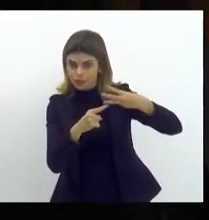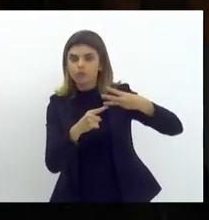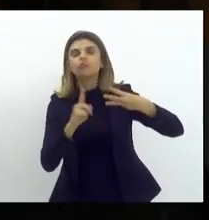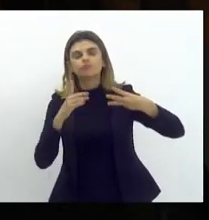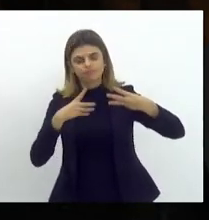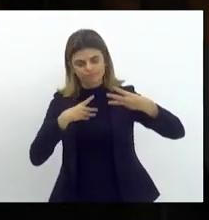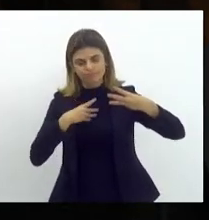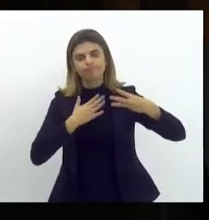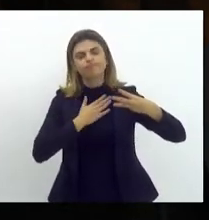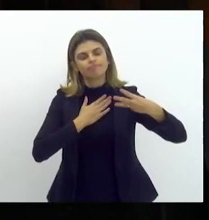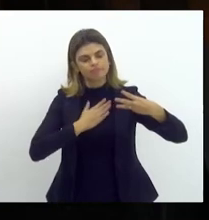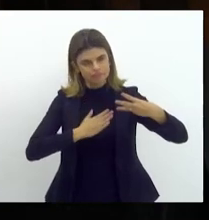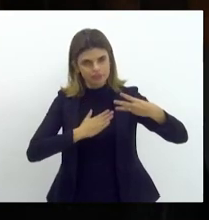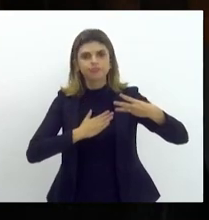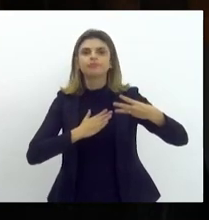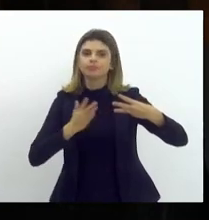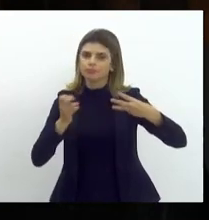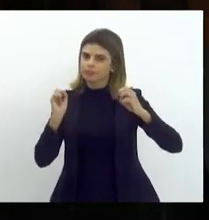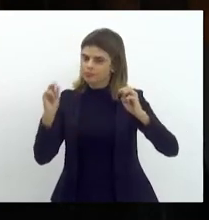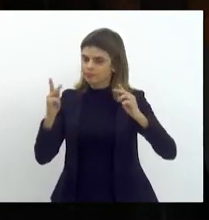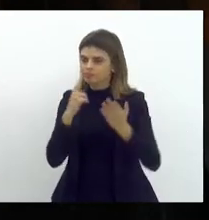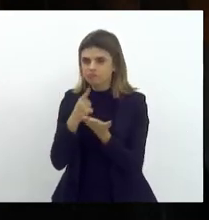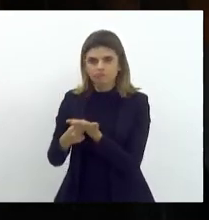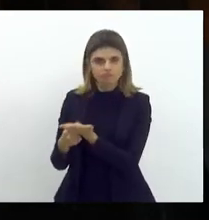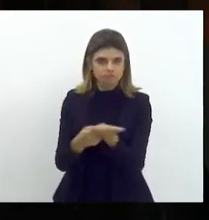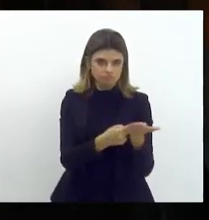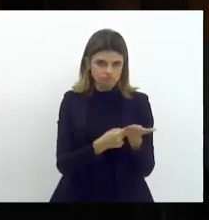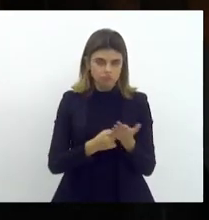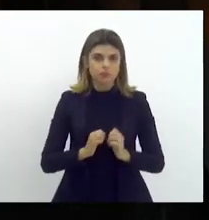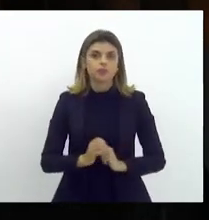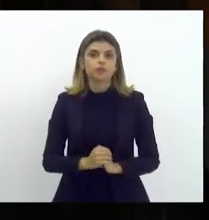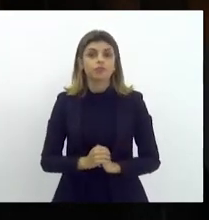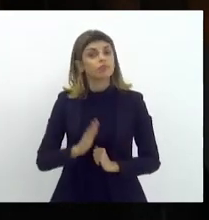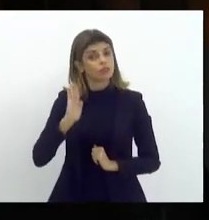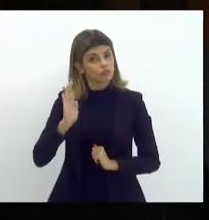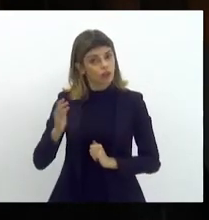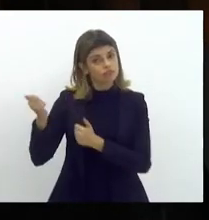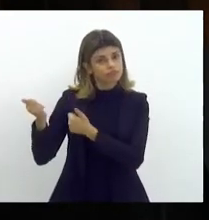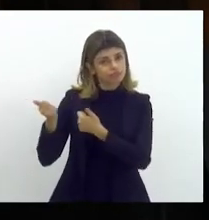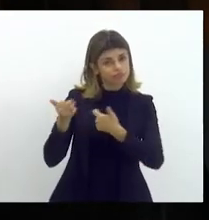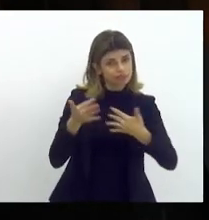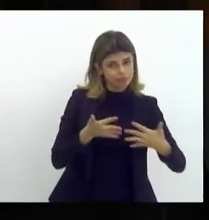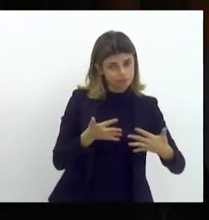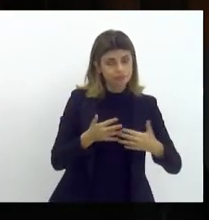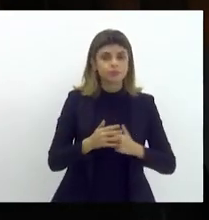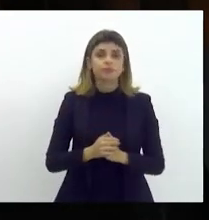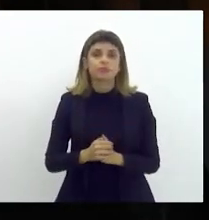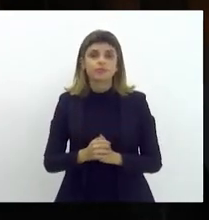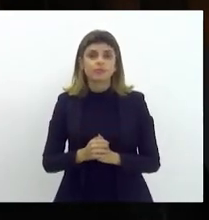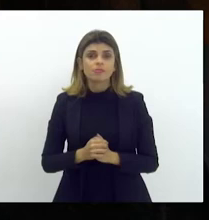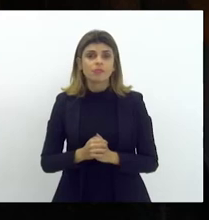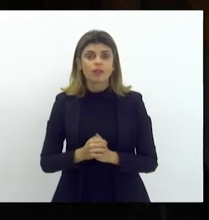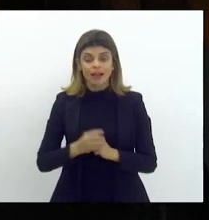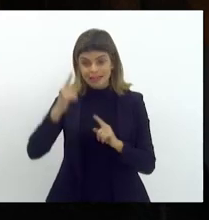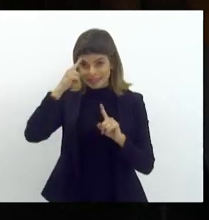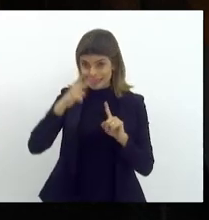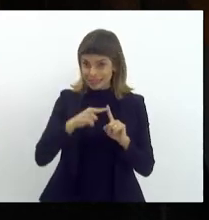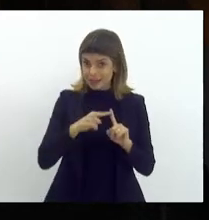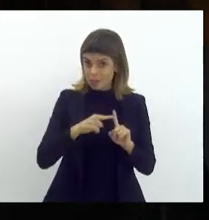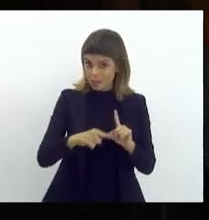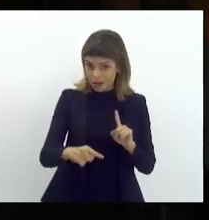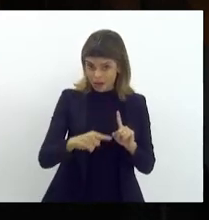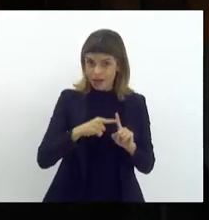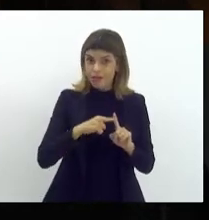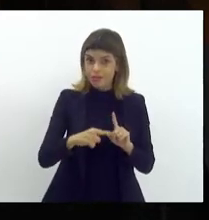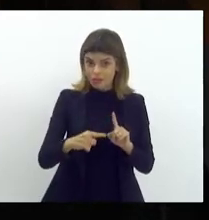contemplados pelo acordo que houve dito isso é o presidente esta semana